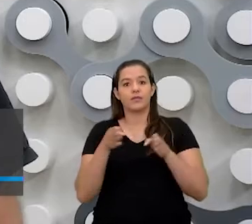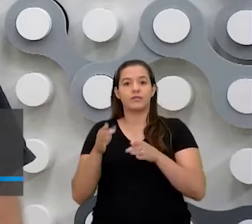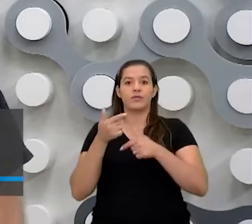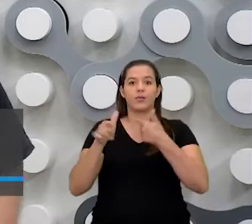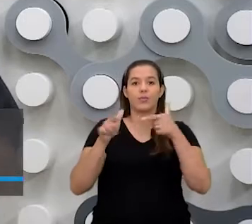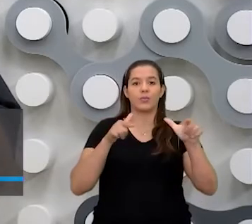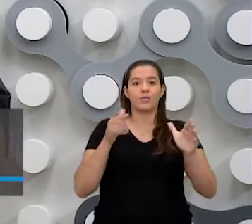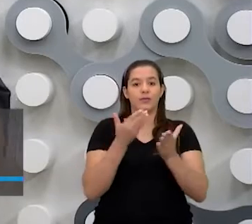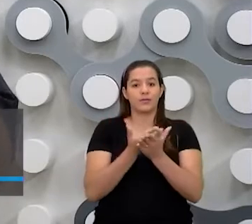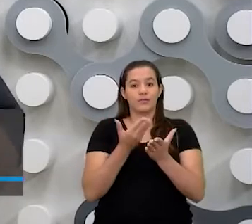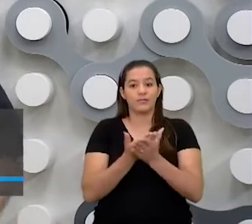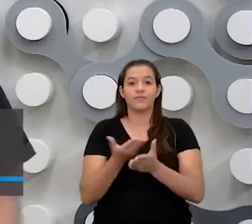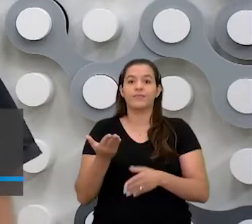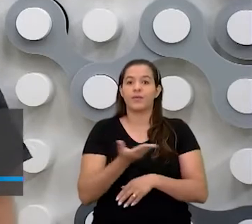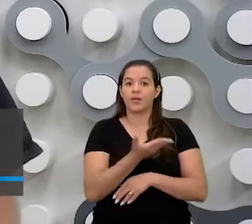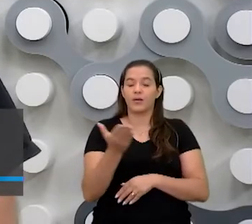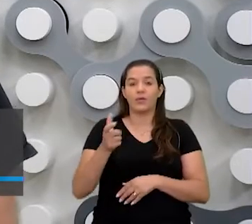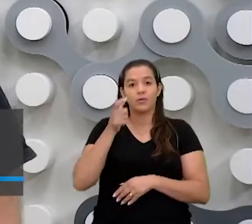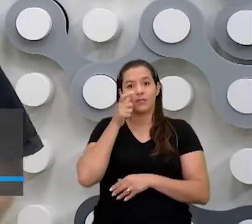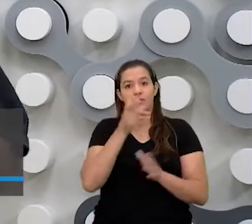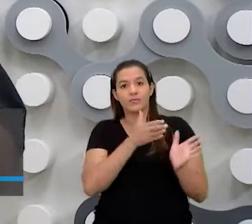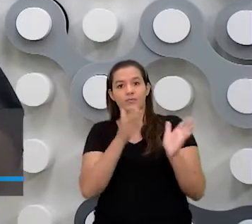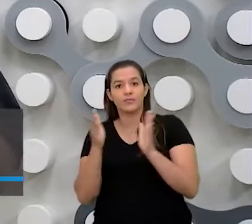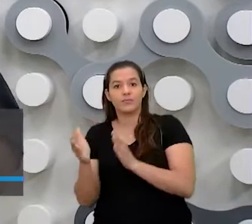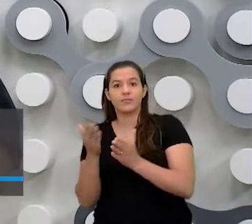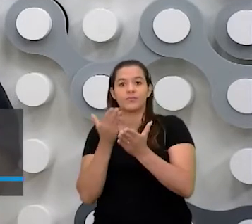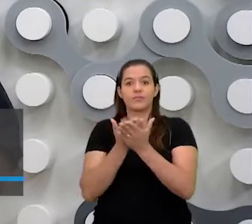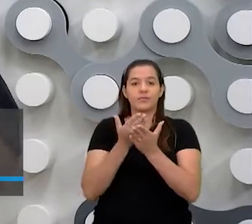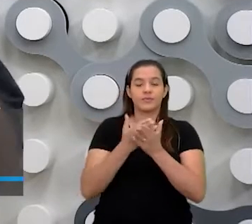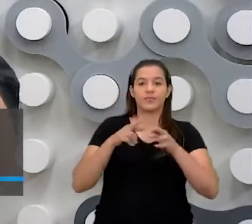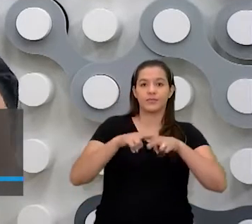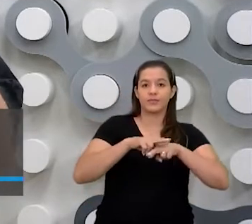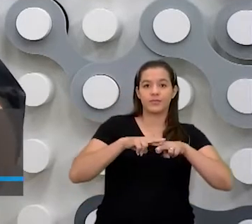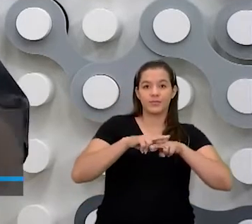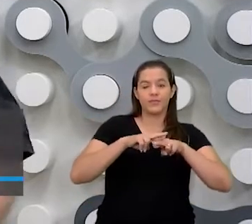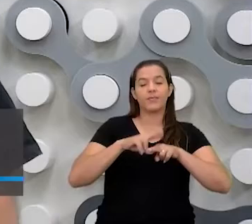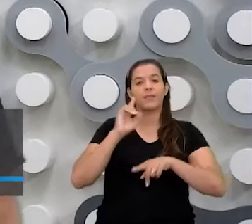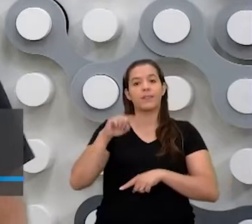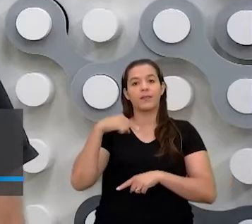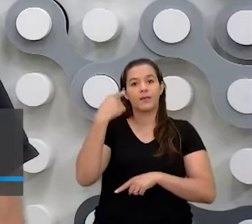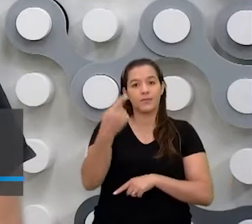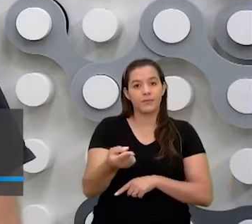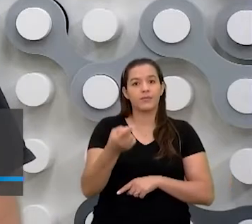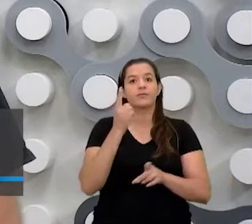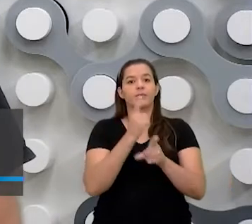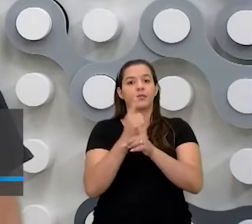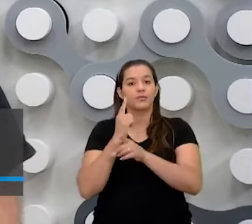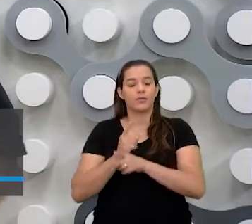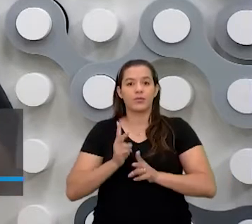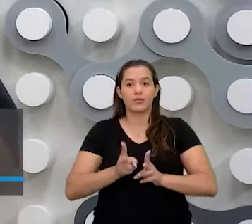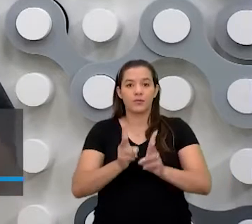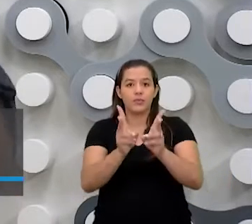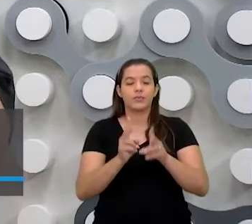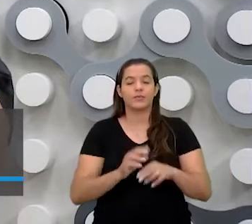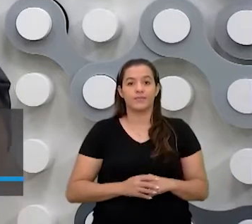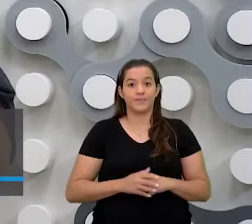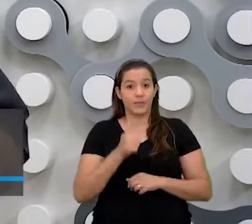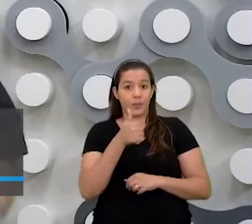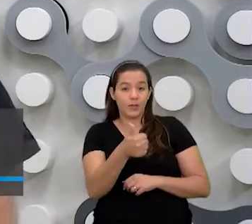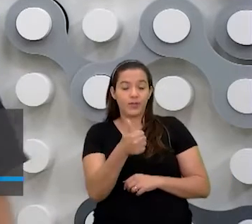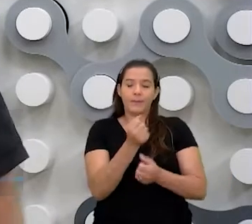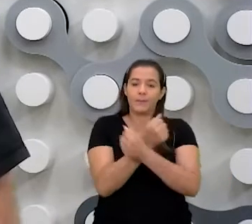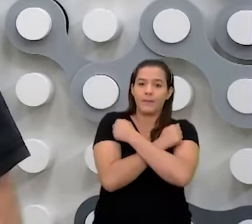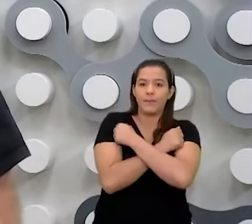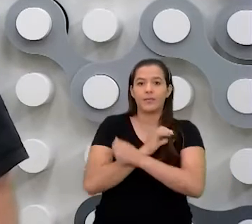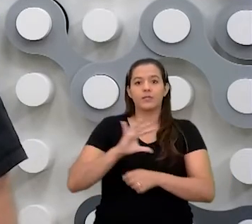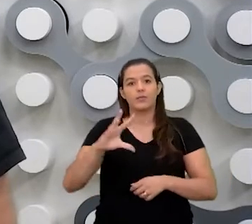das outras aulas. Então agora vocês vão acompanhar a aula de revisão e nas próximas a gente estará dando continuidade, beleza? Então um forte